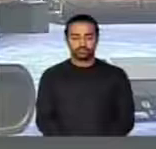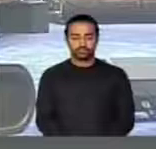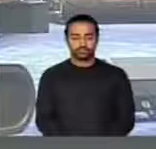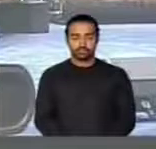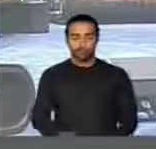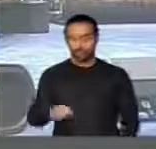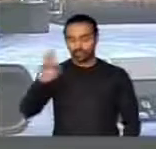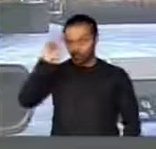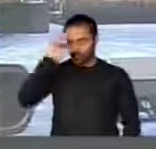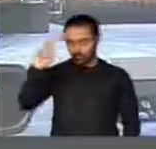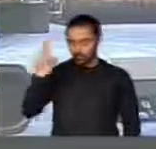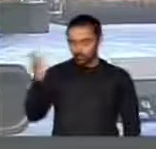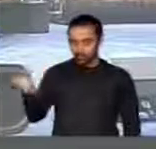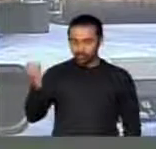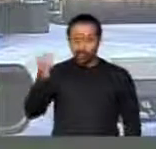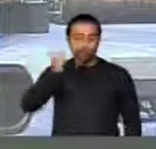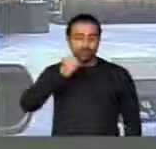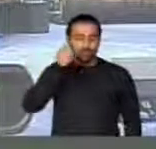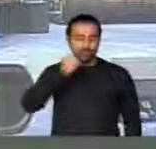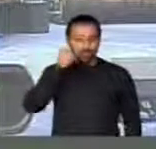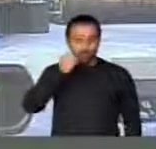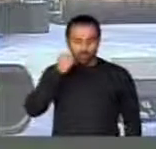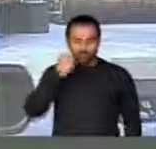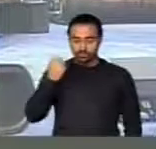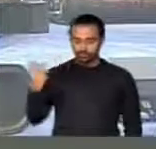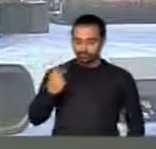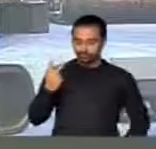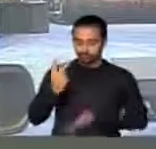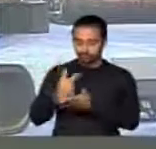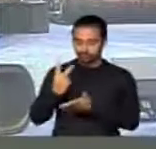Senhor senador, meu conterrâneo,